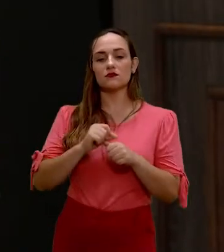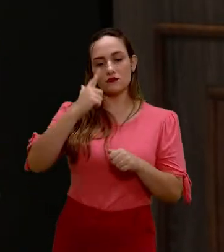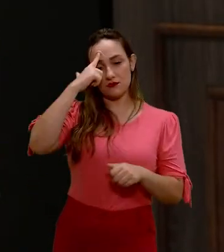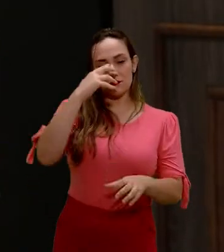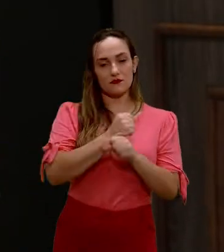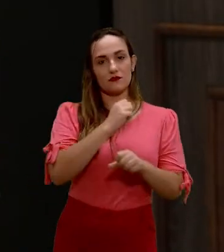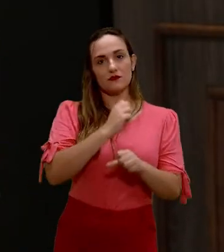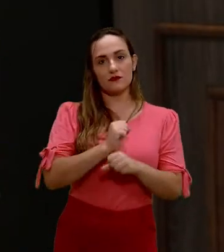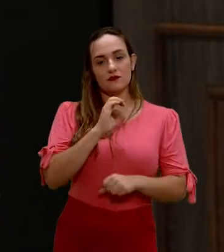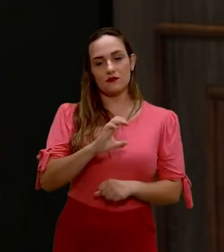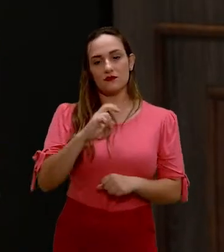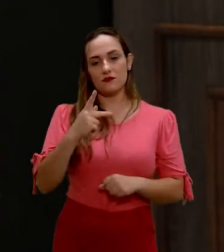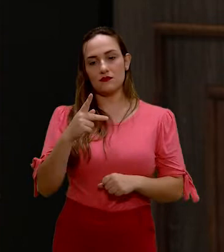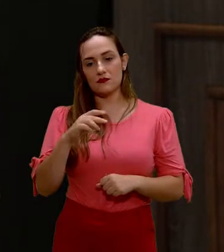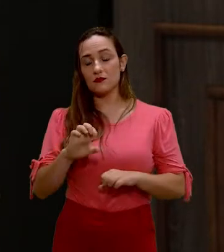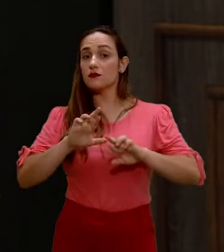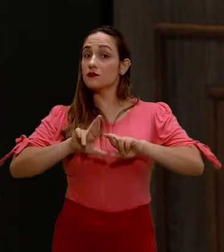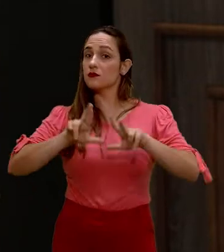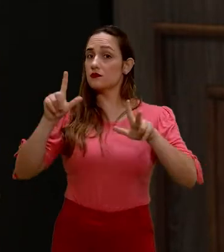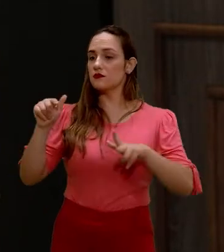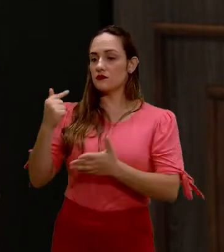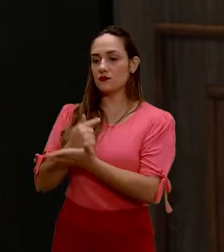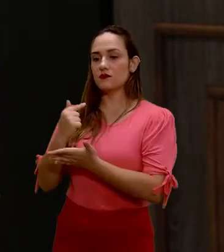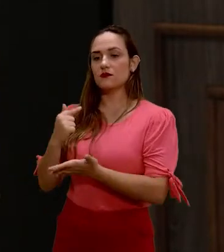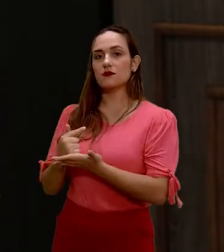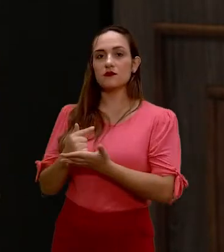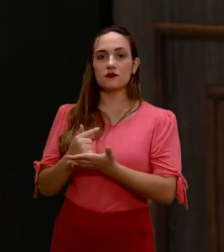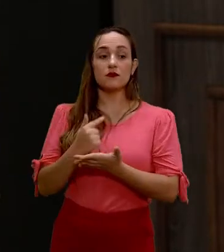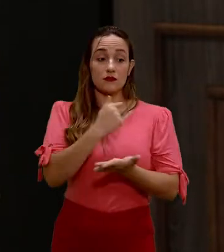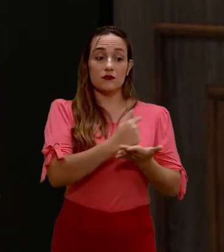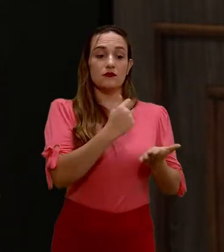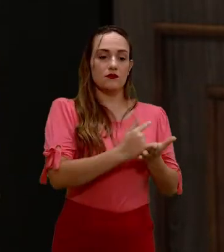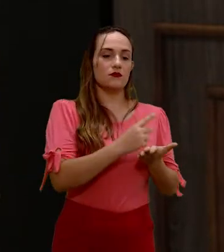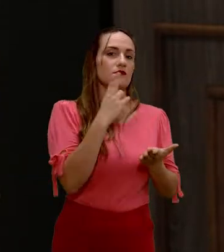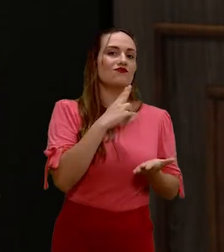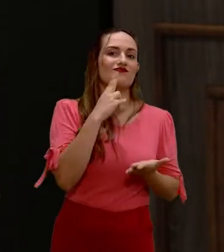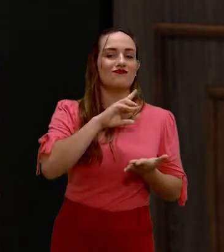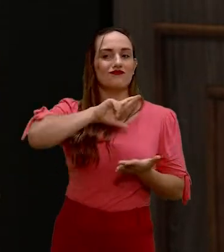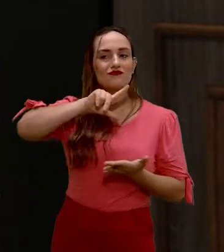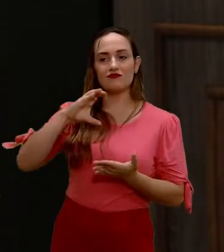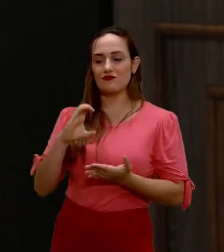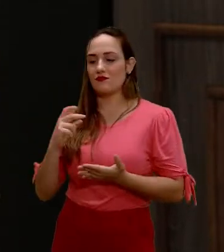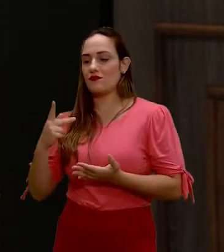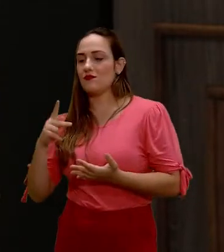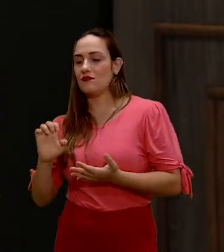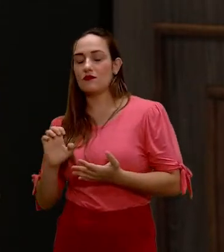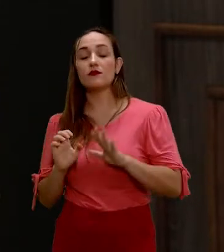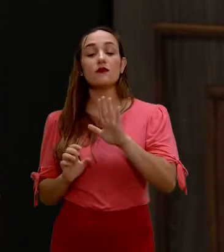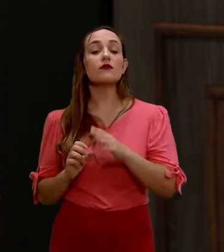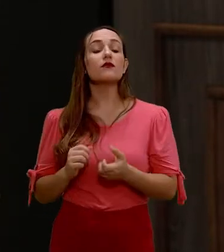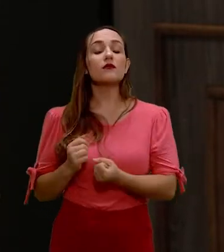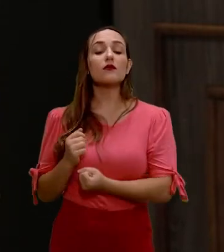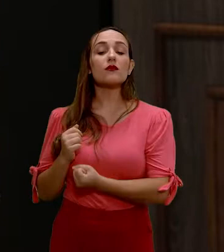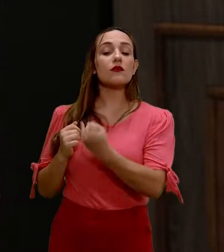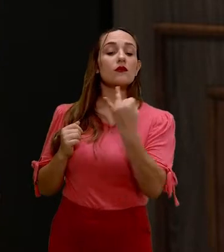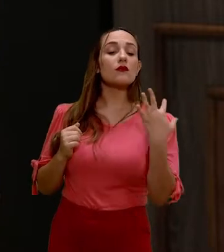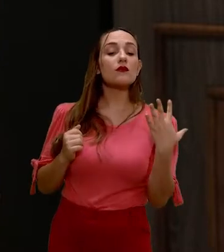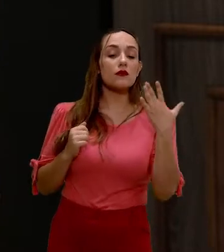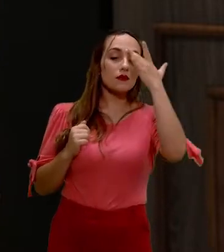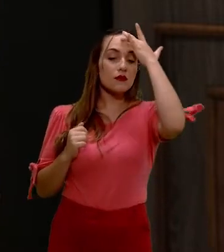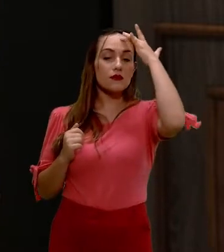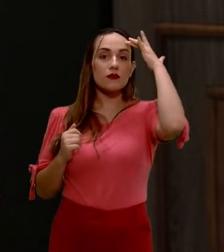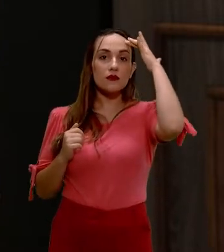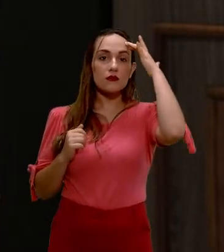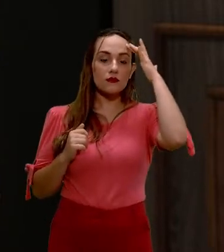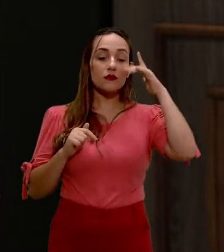cálculo diferente na CPE, a gente faz um cálculo de quantidade de funcionários para cuidar